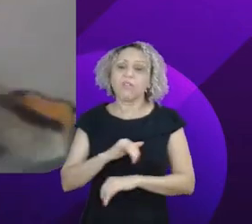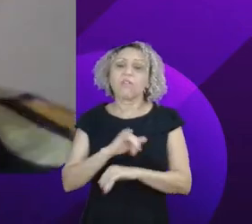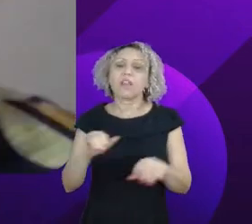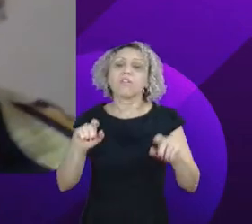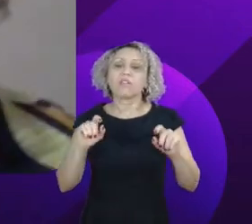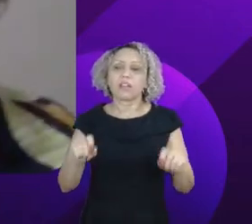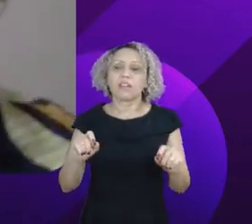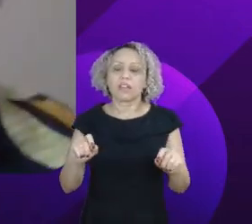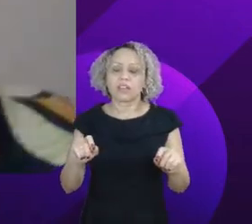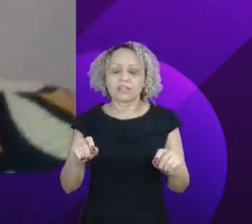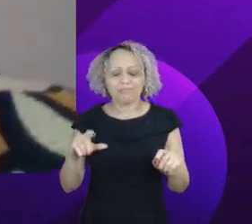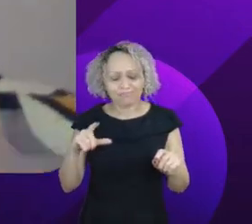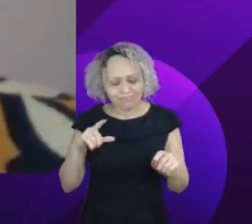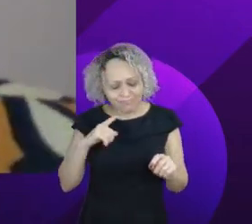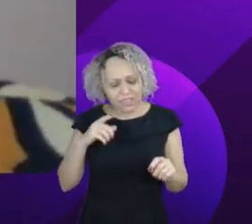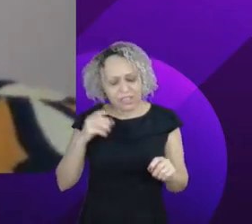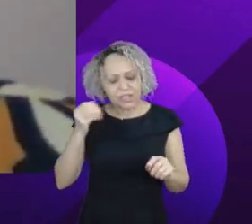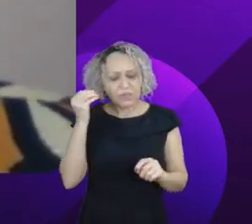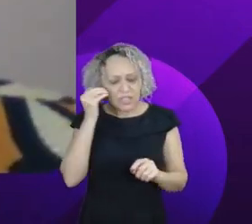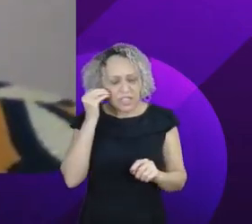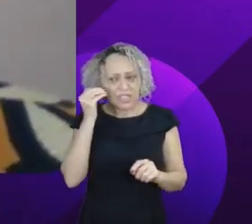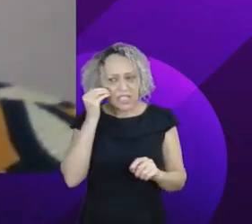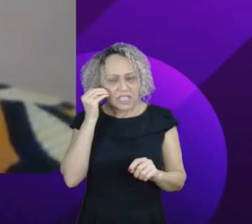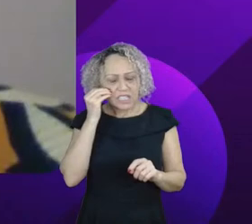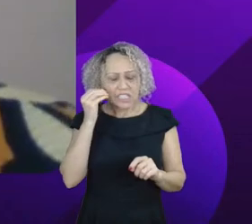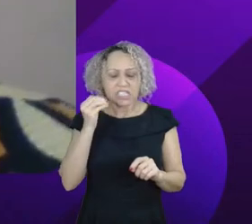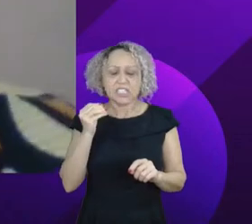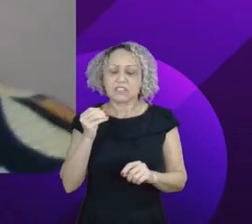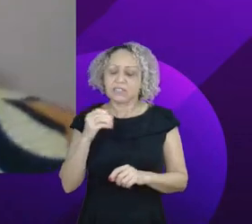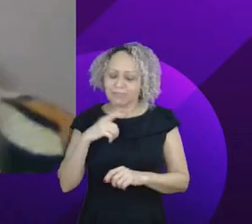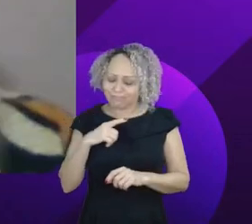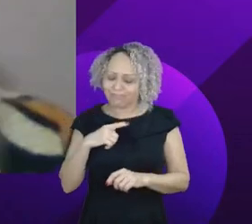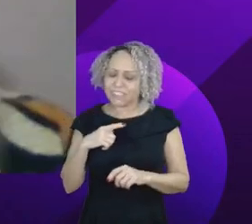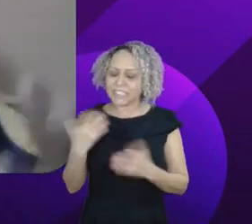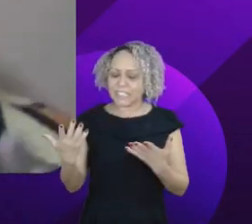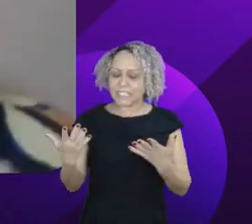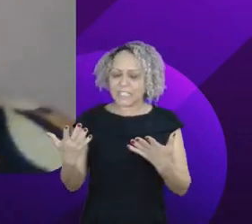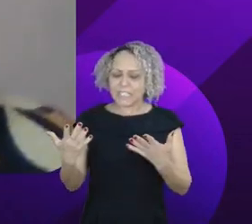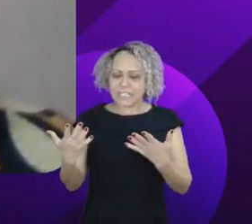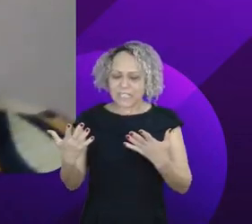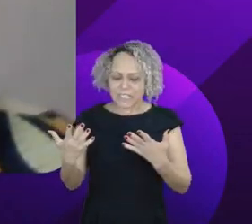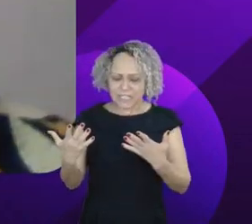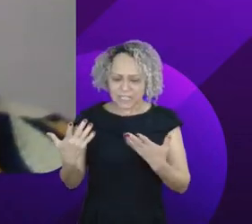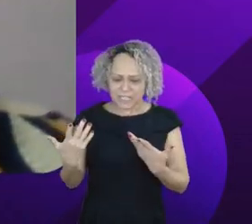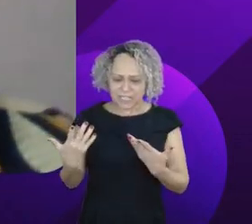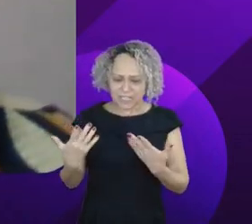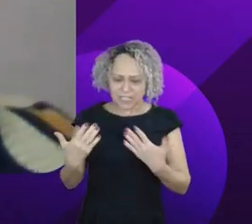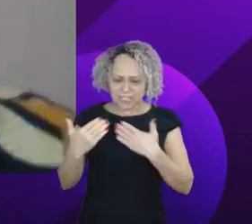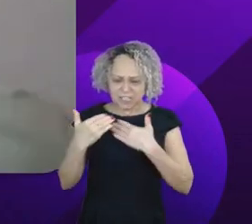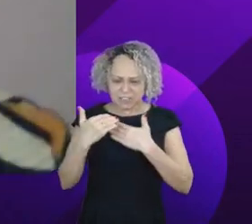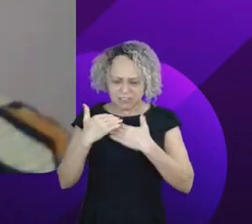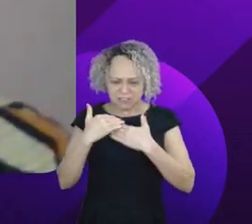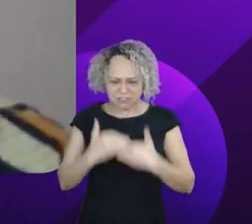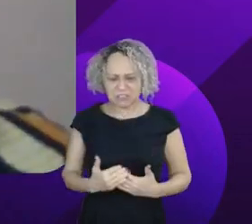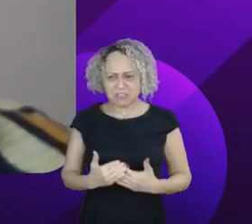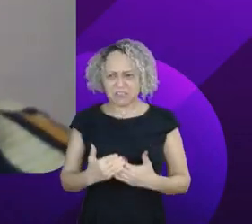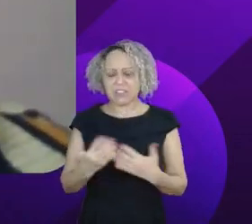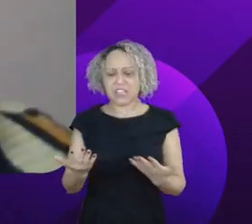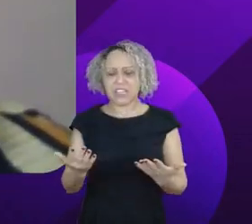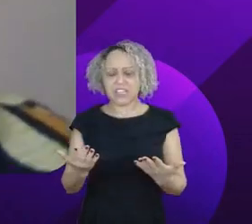Há sempre uma tentativa de inviabilizar a nossa presença, há sempre uma tentativa de dizer da nossa